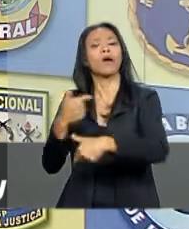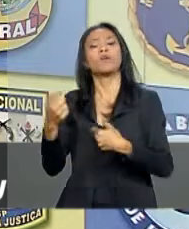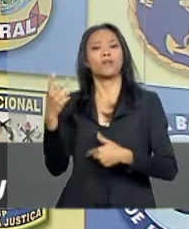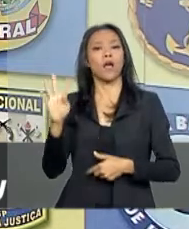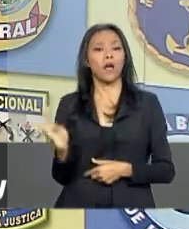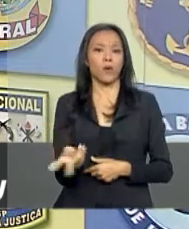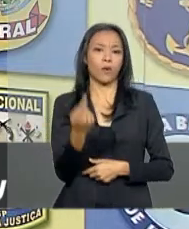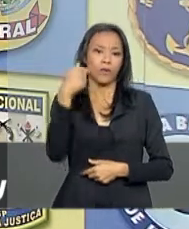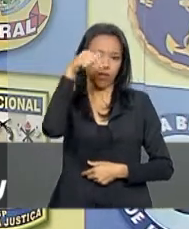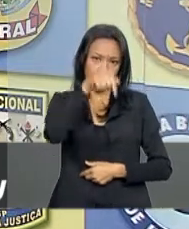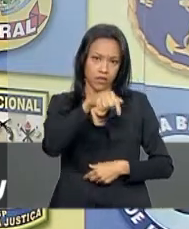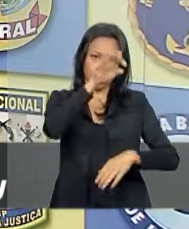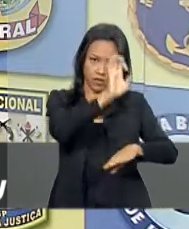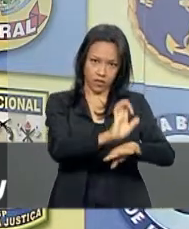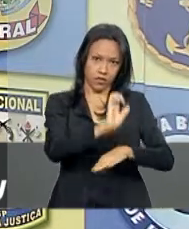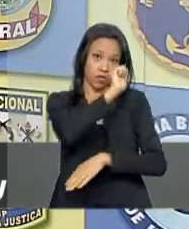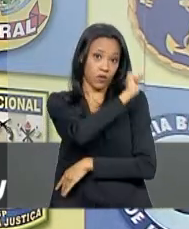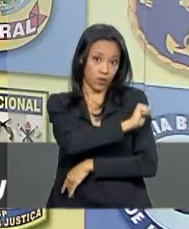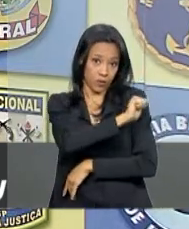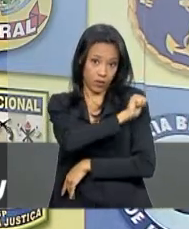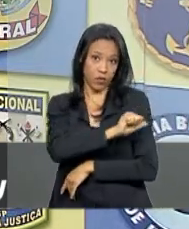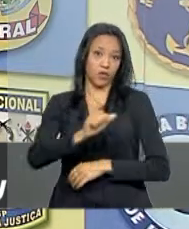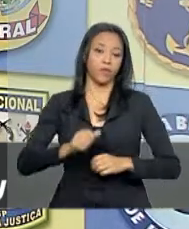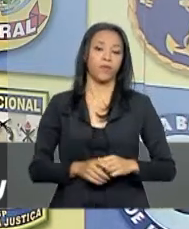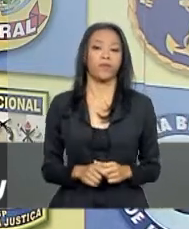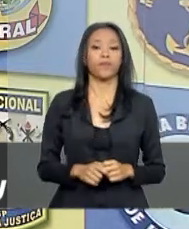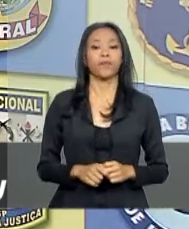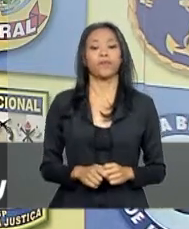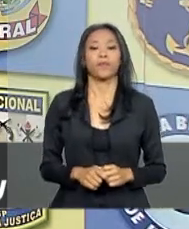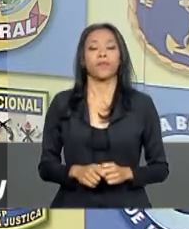federal aqui no Rio de Janeiro.